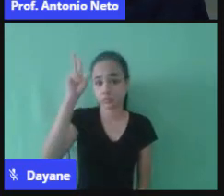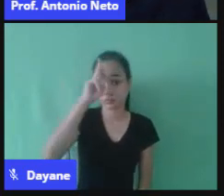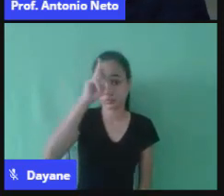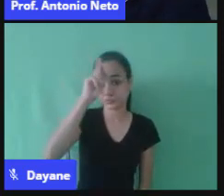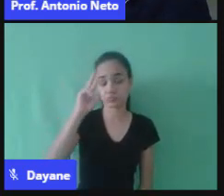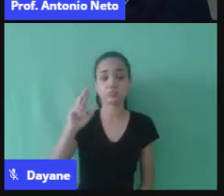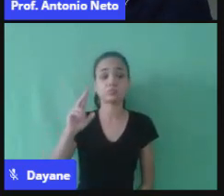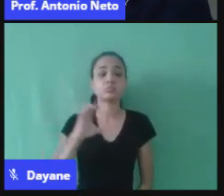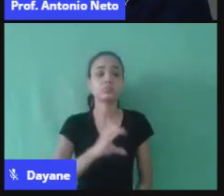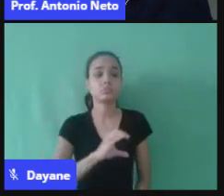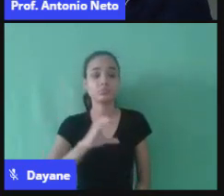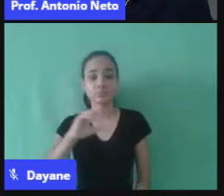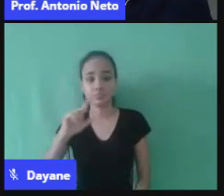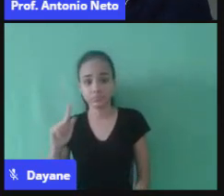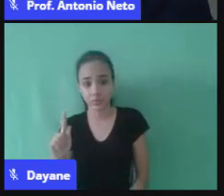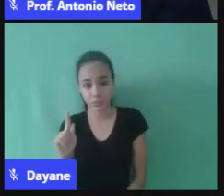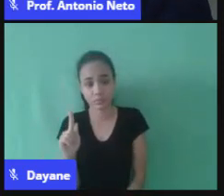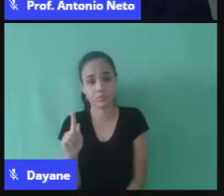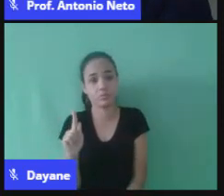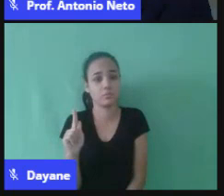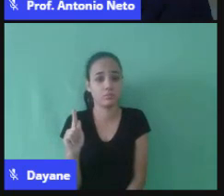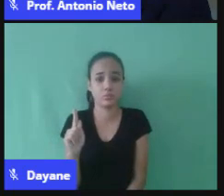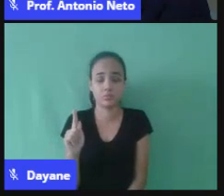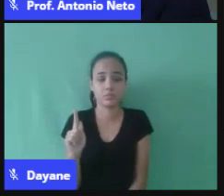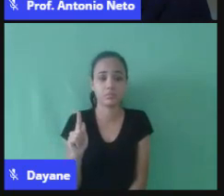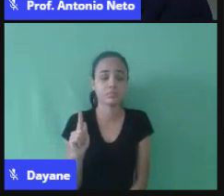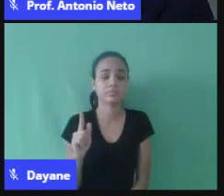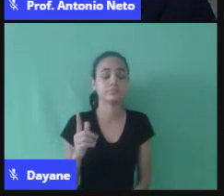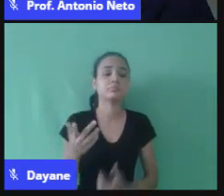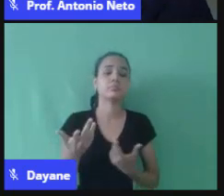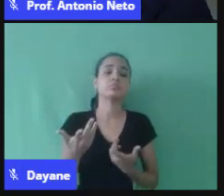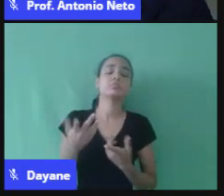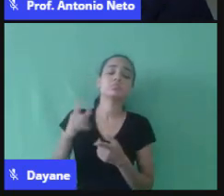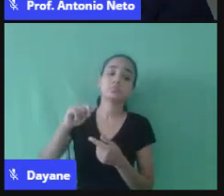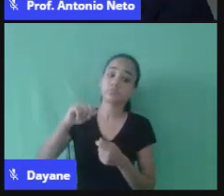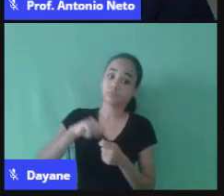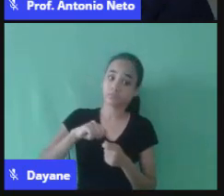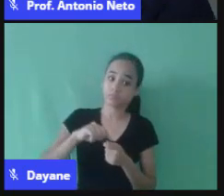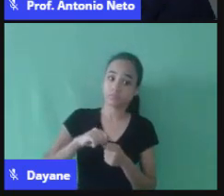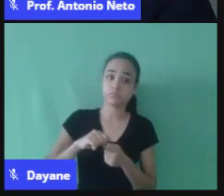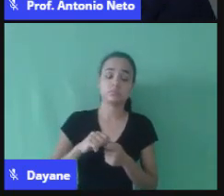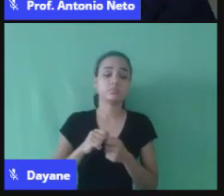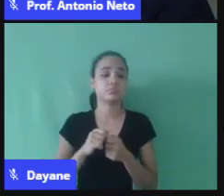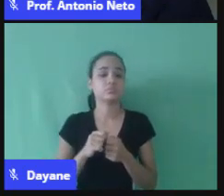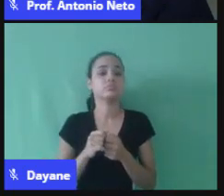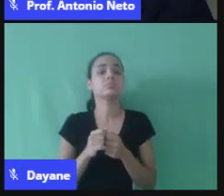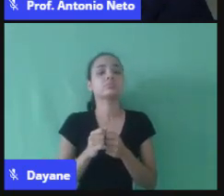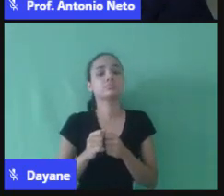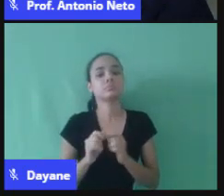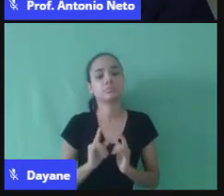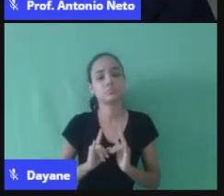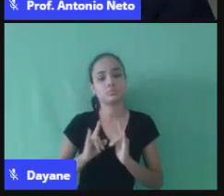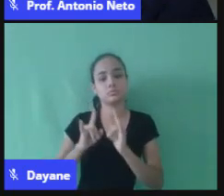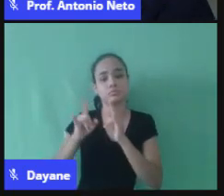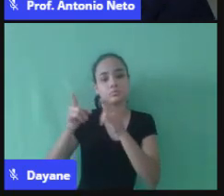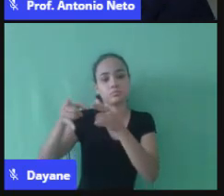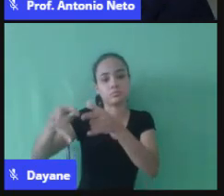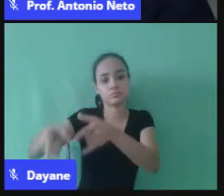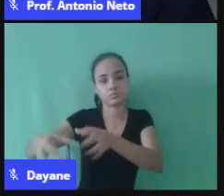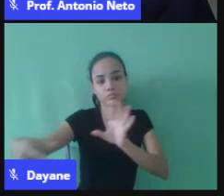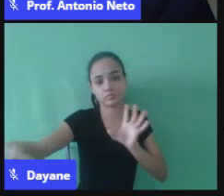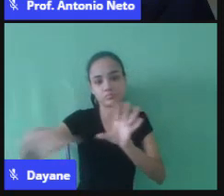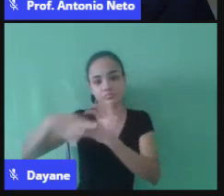isso que eu ia dizer agora. Fazendo uma ponte entre o que o Antônio